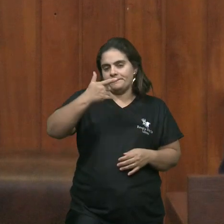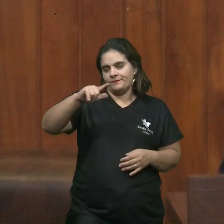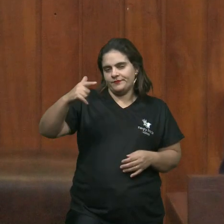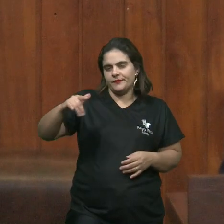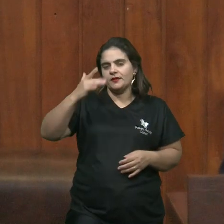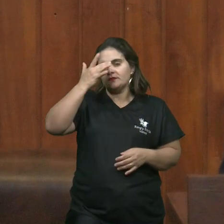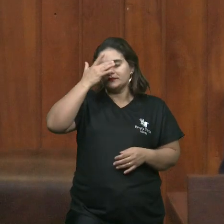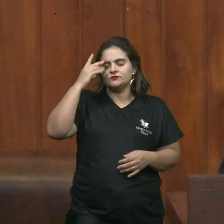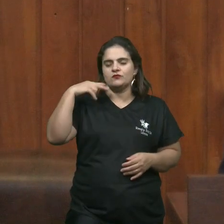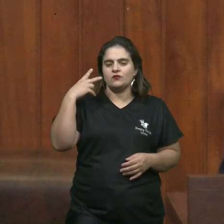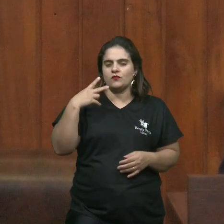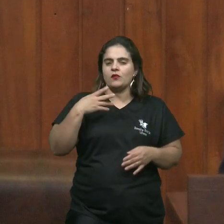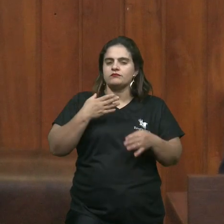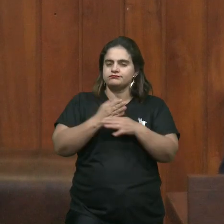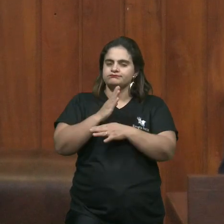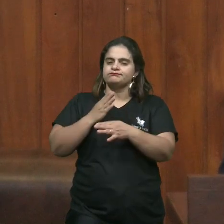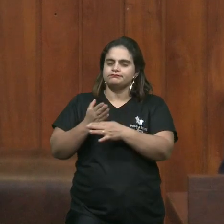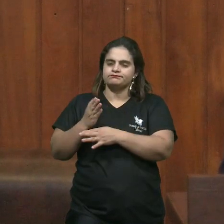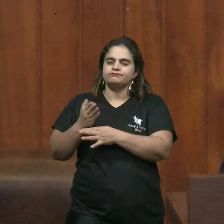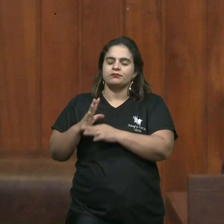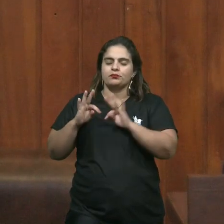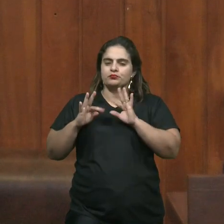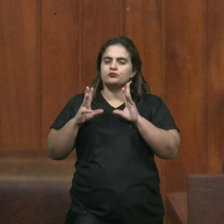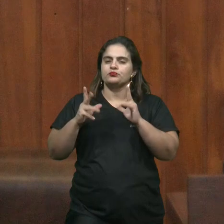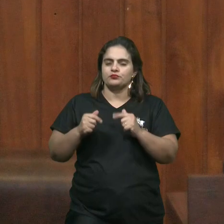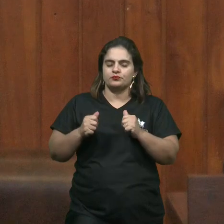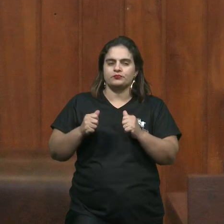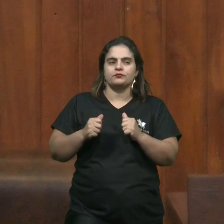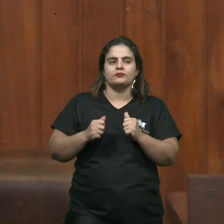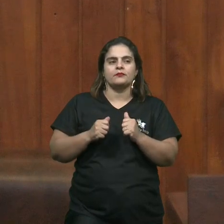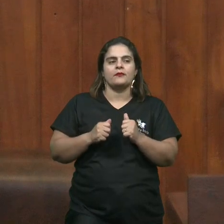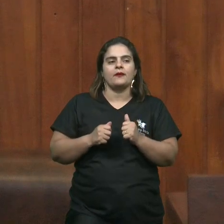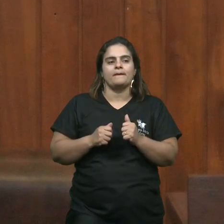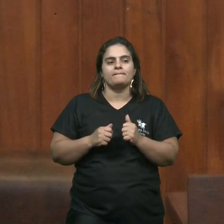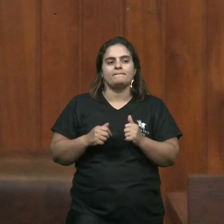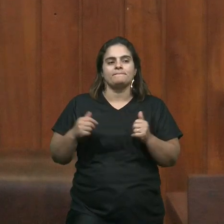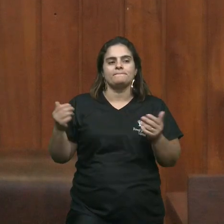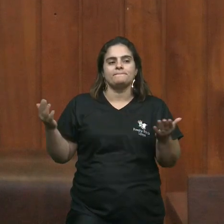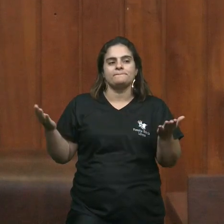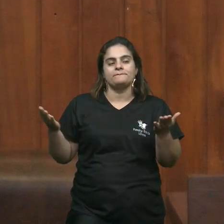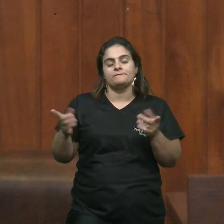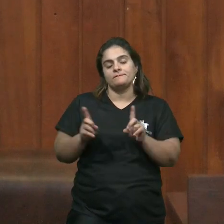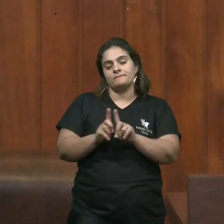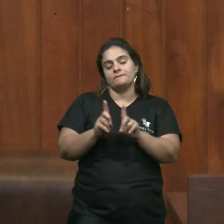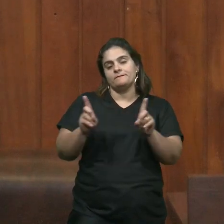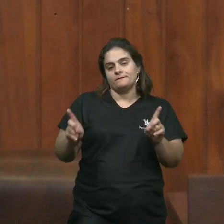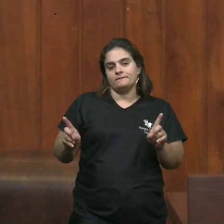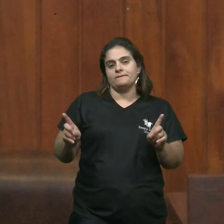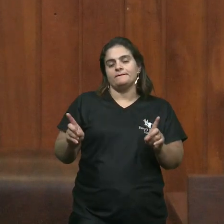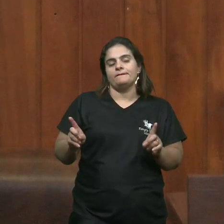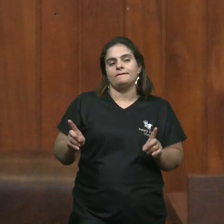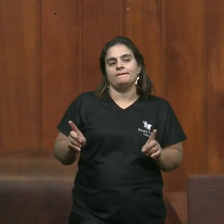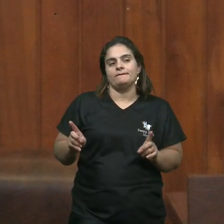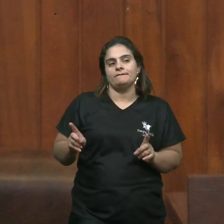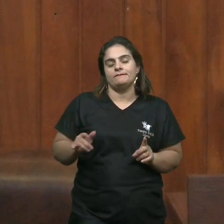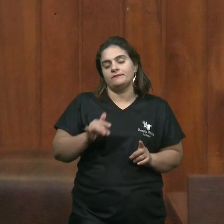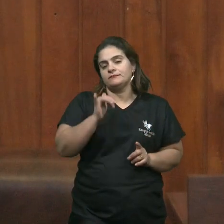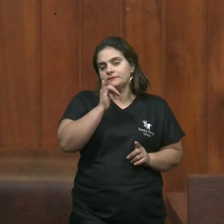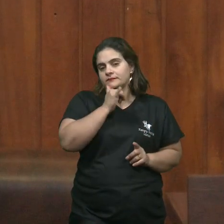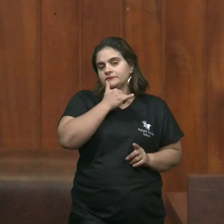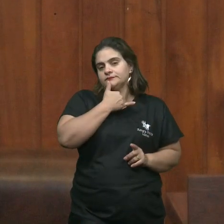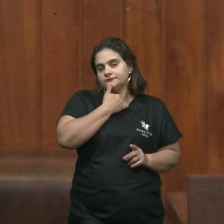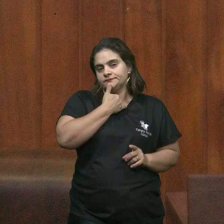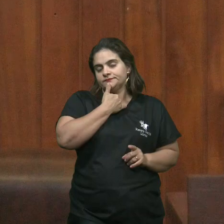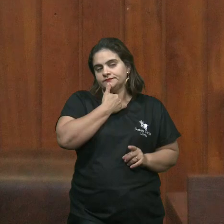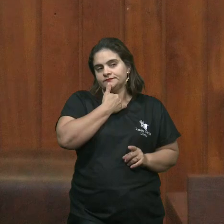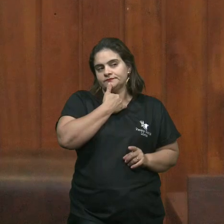todos os vereadores, vereador Dr. Luiz Eduardo Nardi e, infelizmente, professora Daniela, o